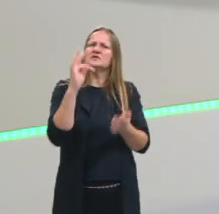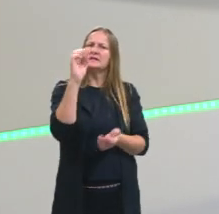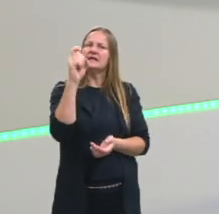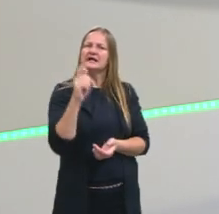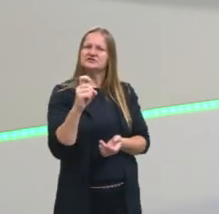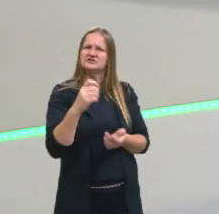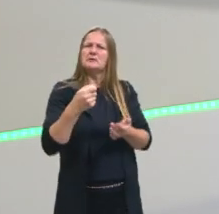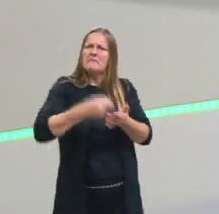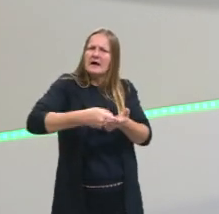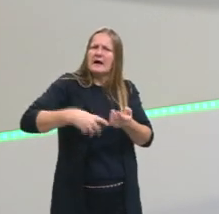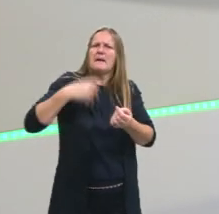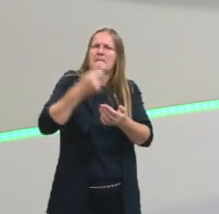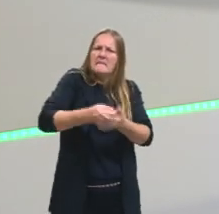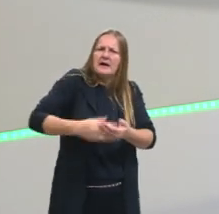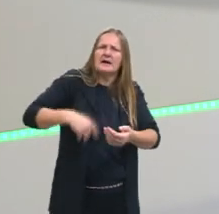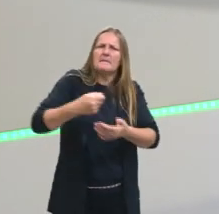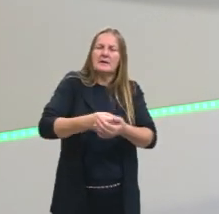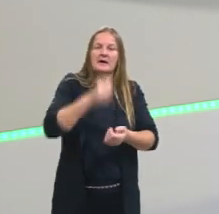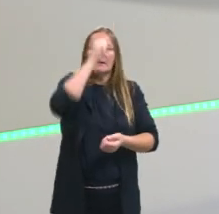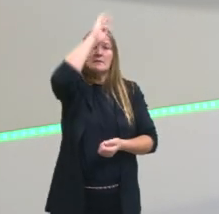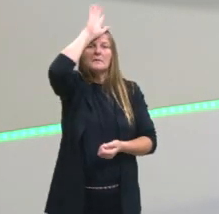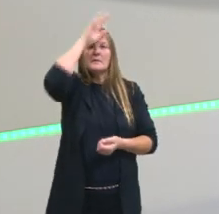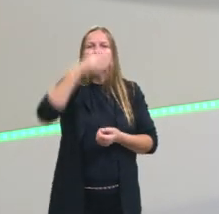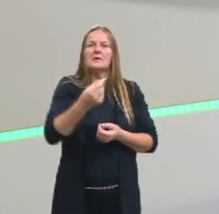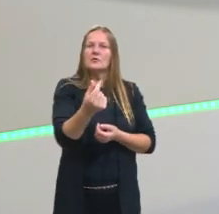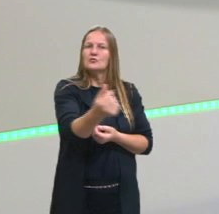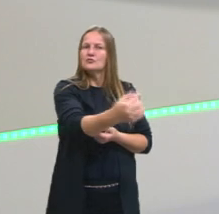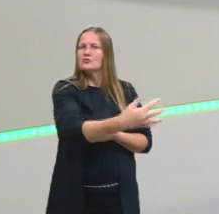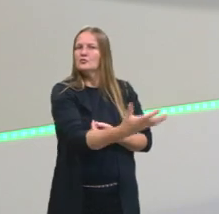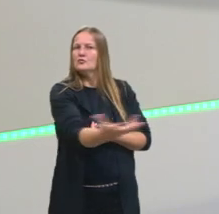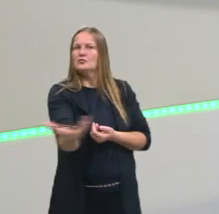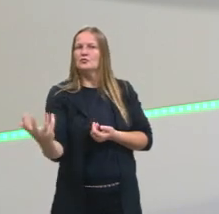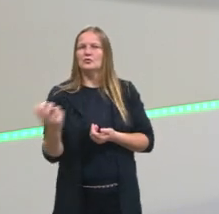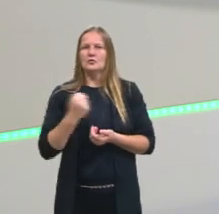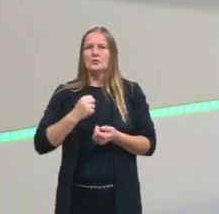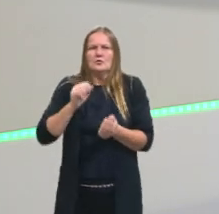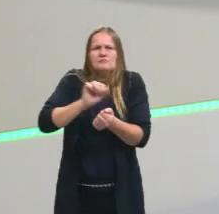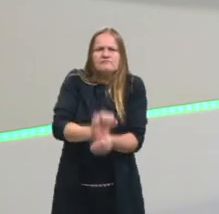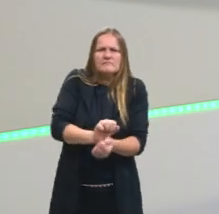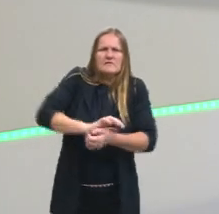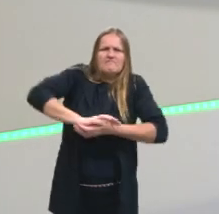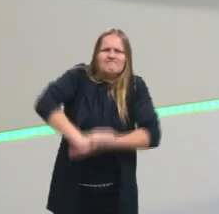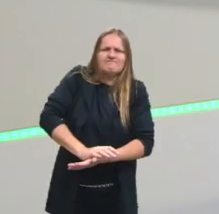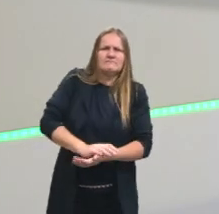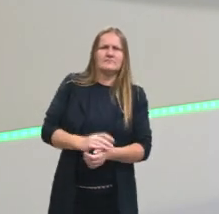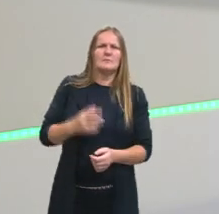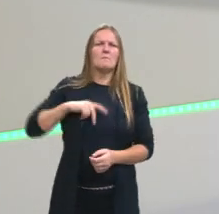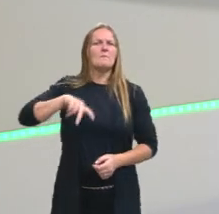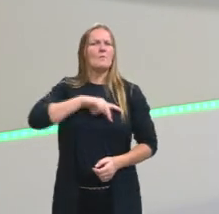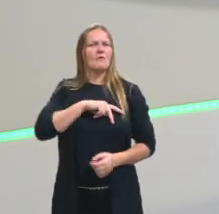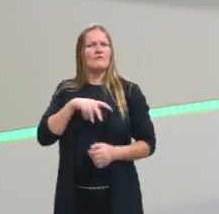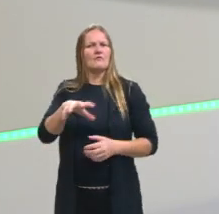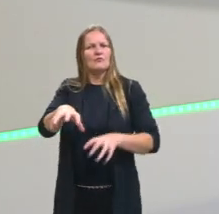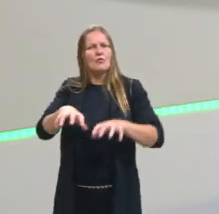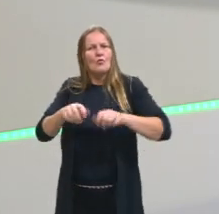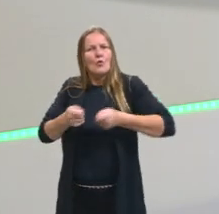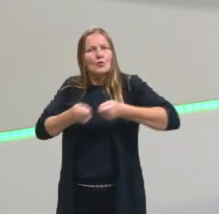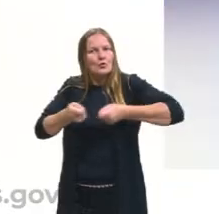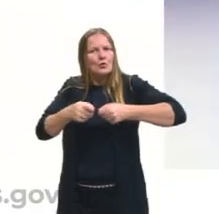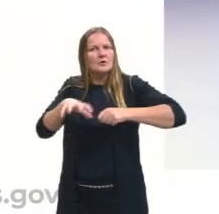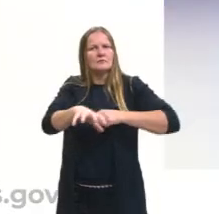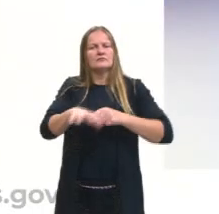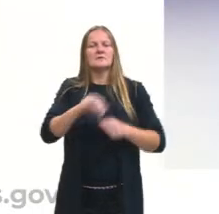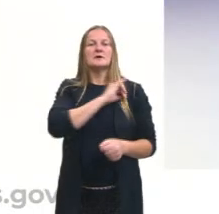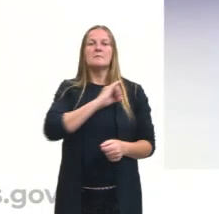então economicamente Roma se sustentava de dominar e escravizar outros povos E por que que o